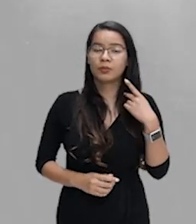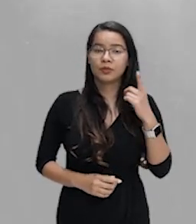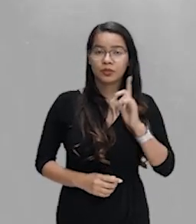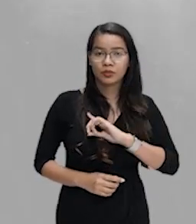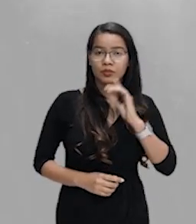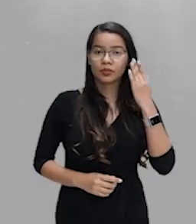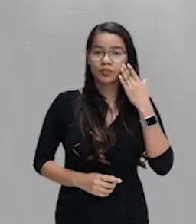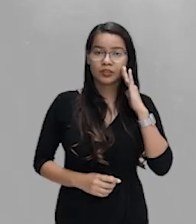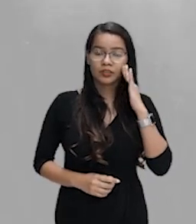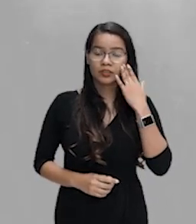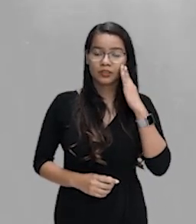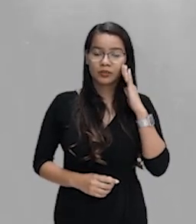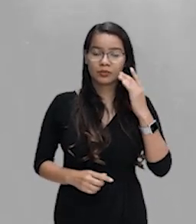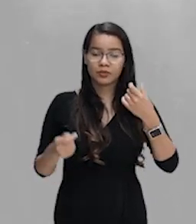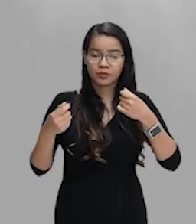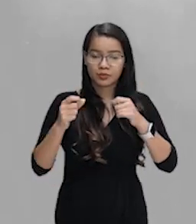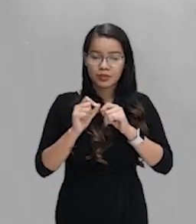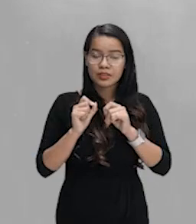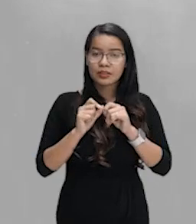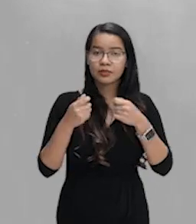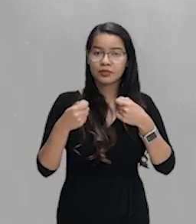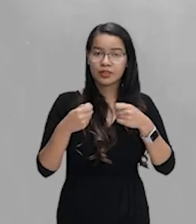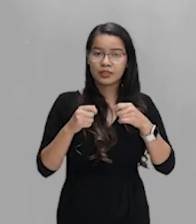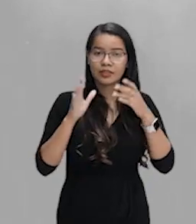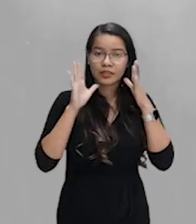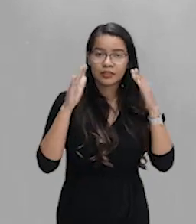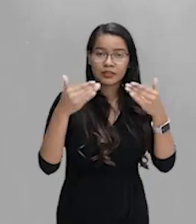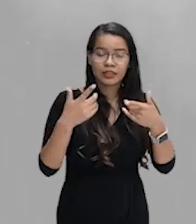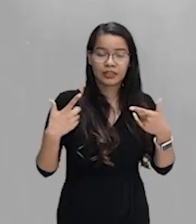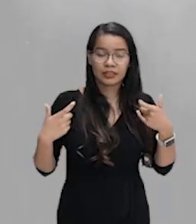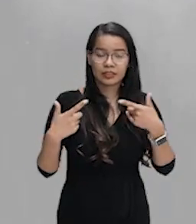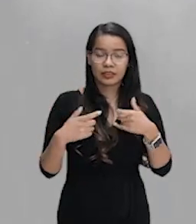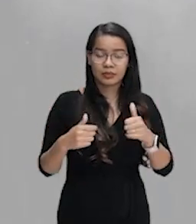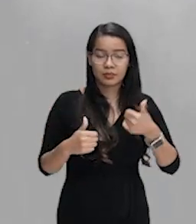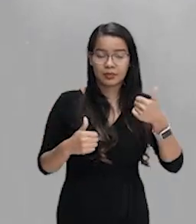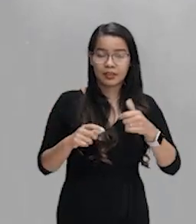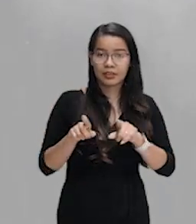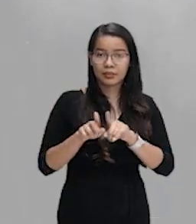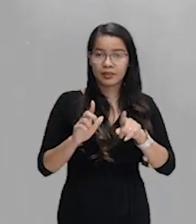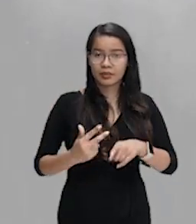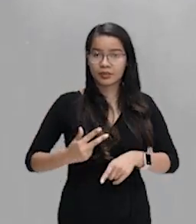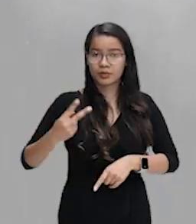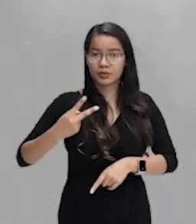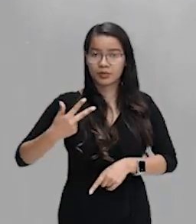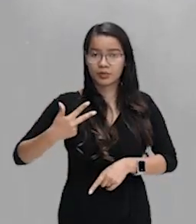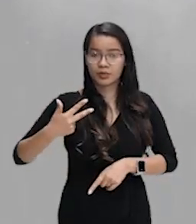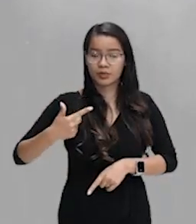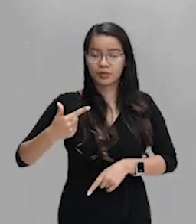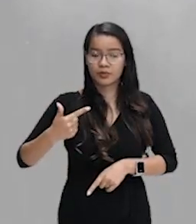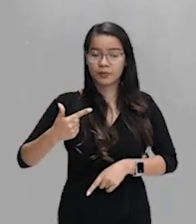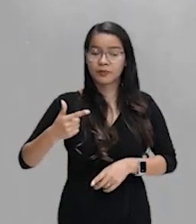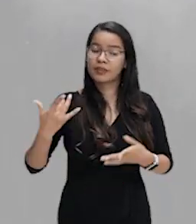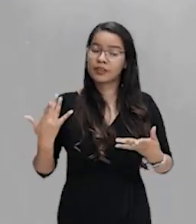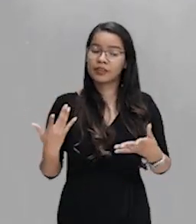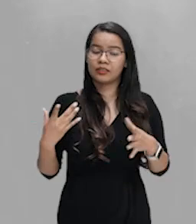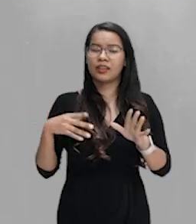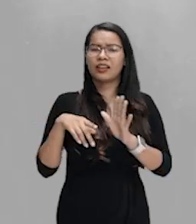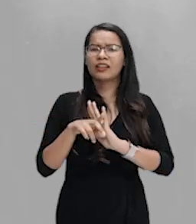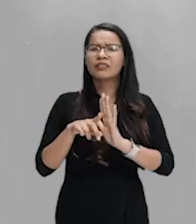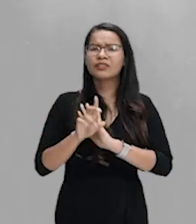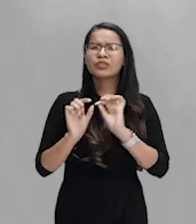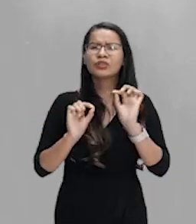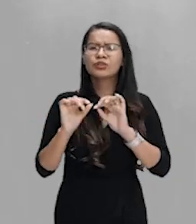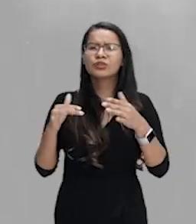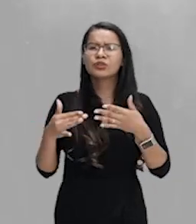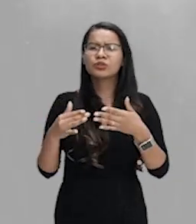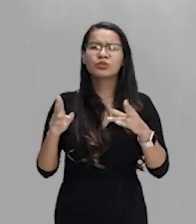entender o surrealismo, a gente tem que fazer menção à guerra, tanto a primeira quanto a segunda. Os surrealistas questionavam o fato da